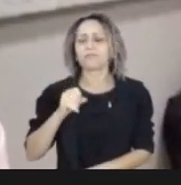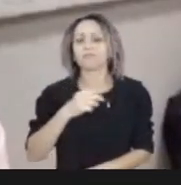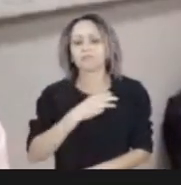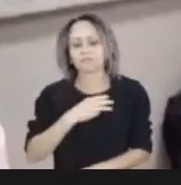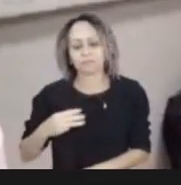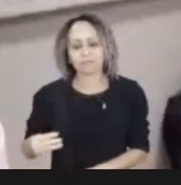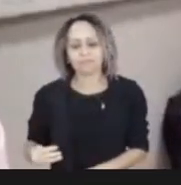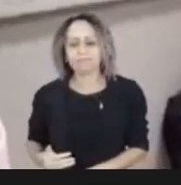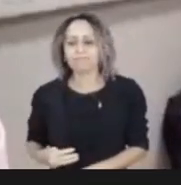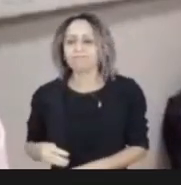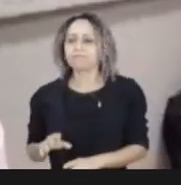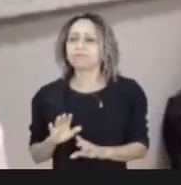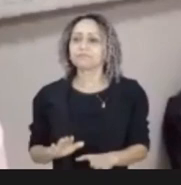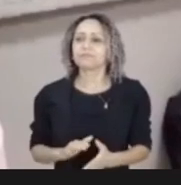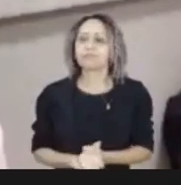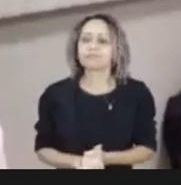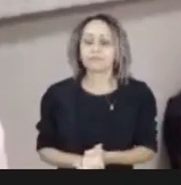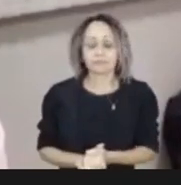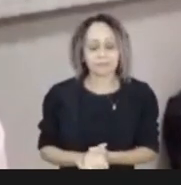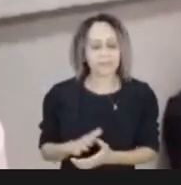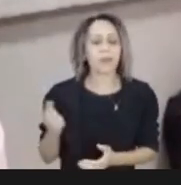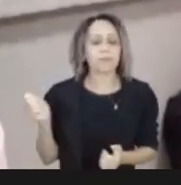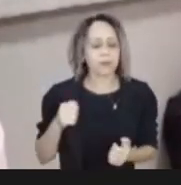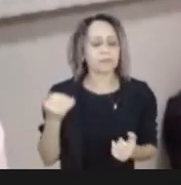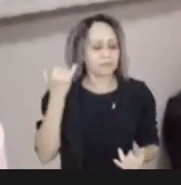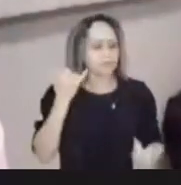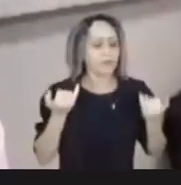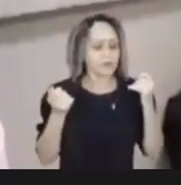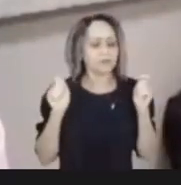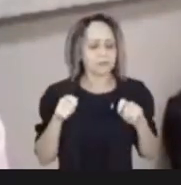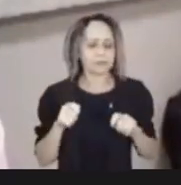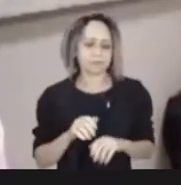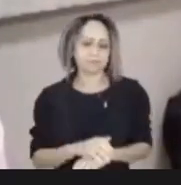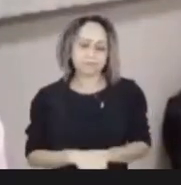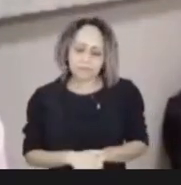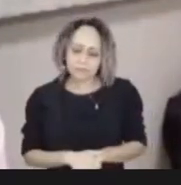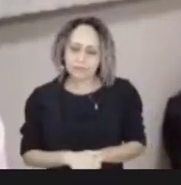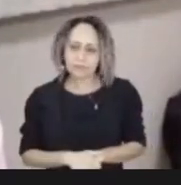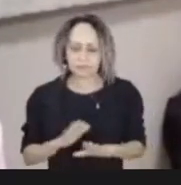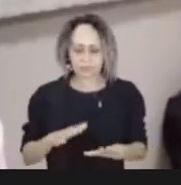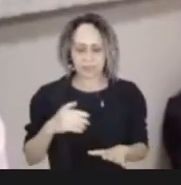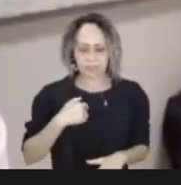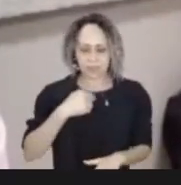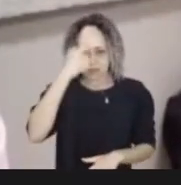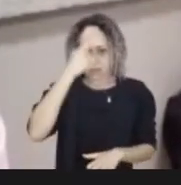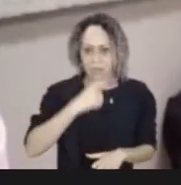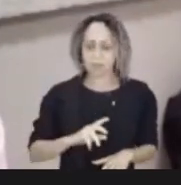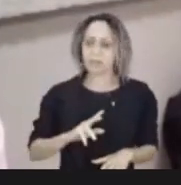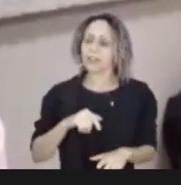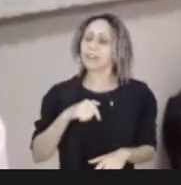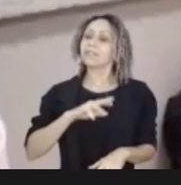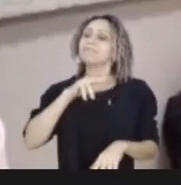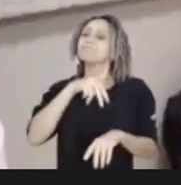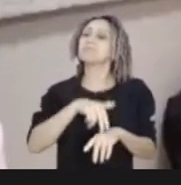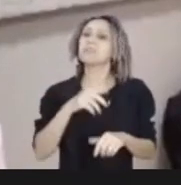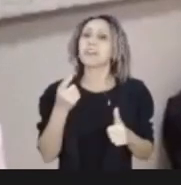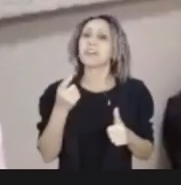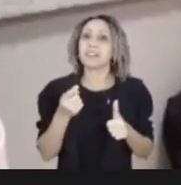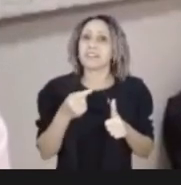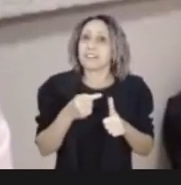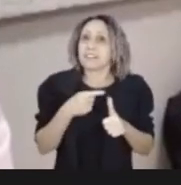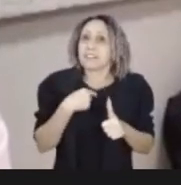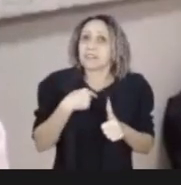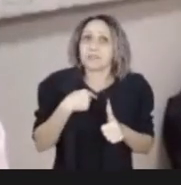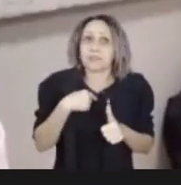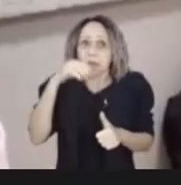ouvindo, Lupe. Muito obrigado. Tá ótimo. Primeiro aqui, sou aprendiz perto de vocês. Aí só tem gente para me dar aula. Não tem mais que ouvir que falar